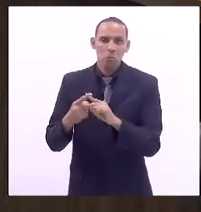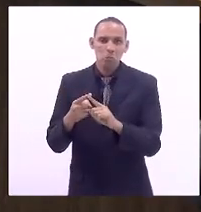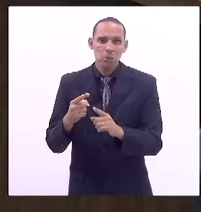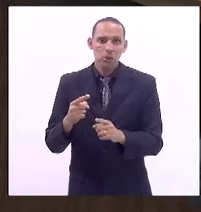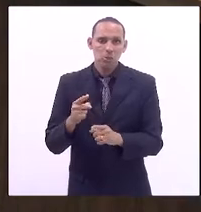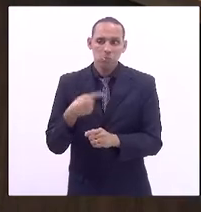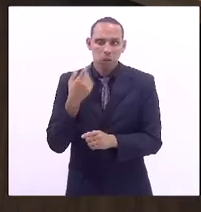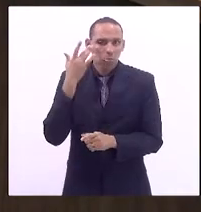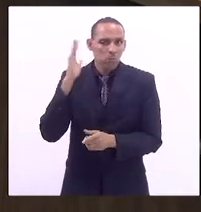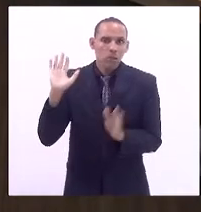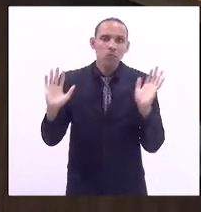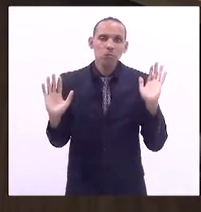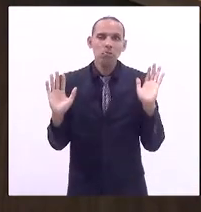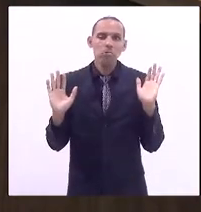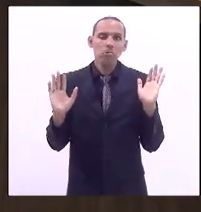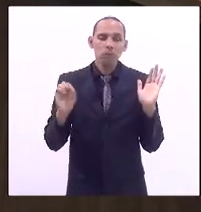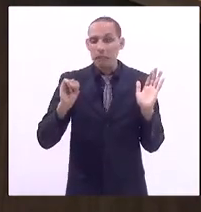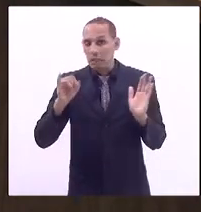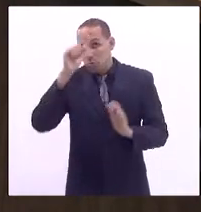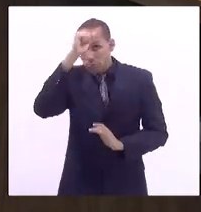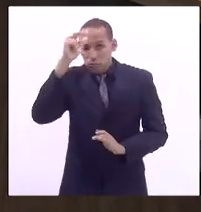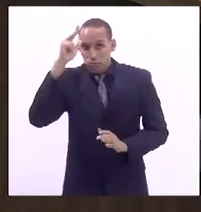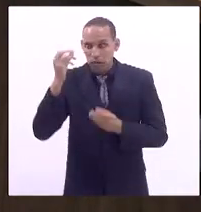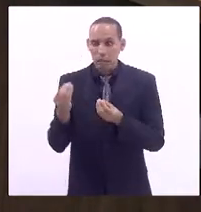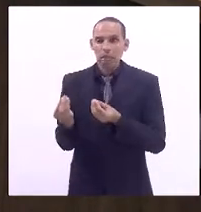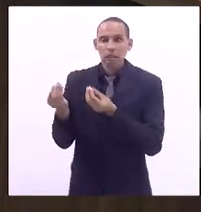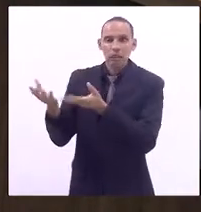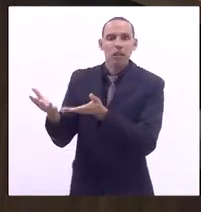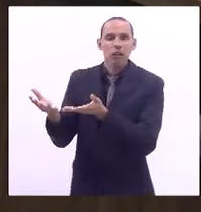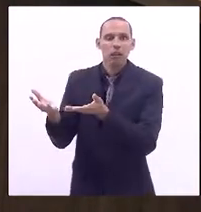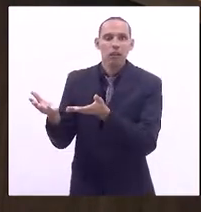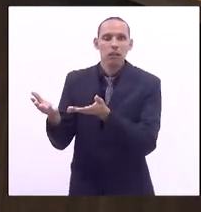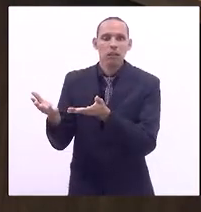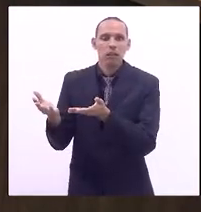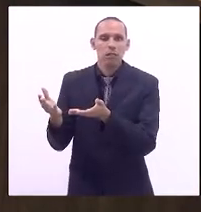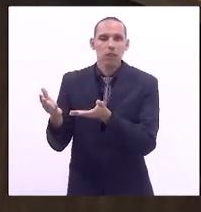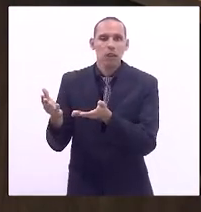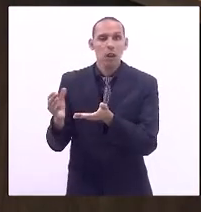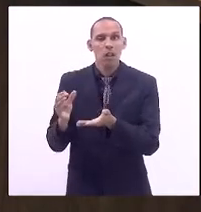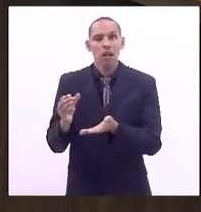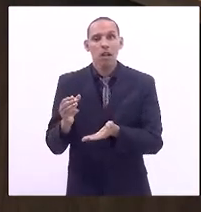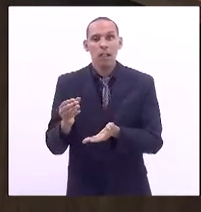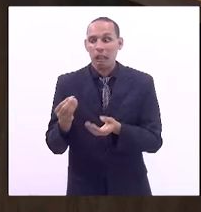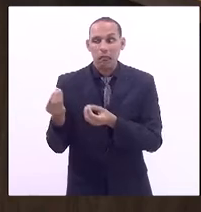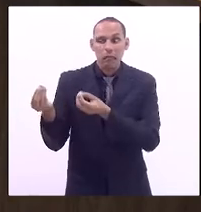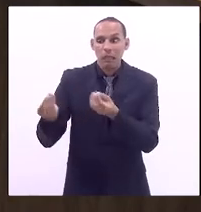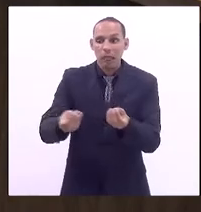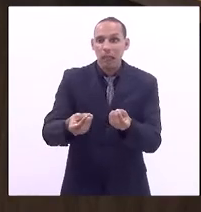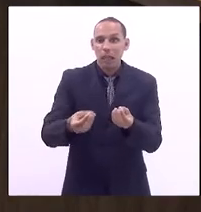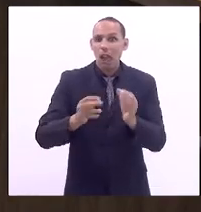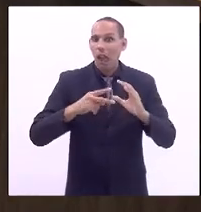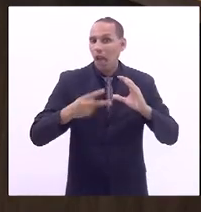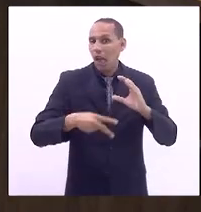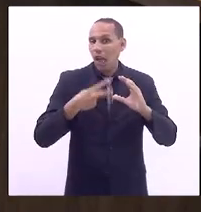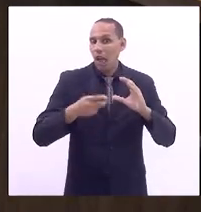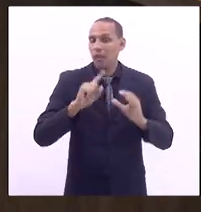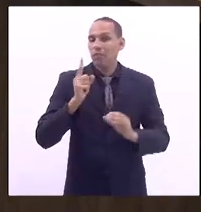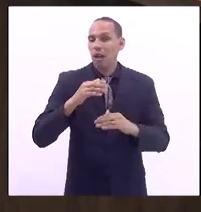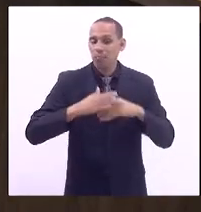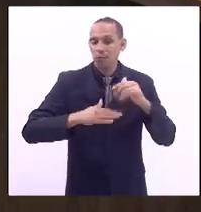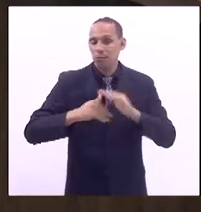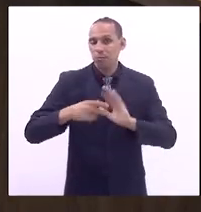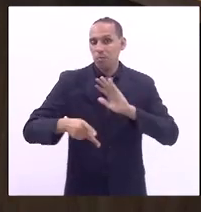a gente não saiba esse o prefeito de levou a ele e não a câmara de vereadores entrar na